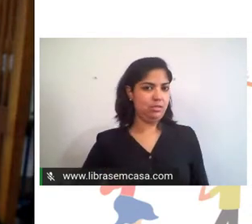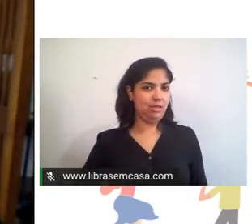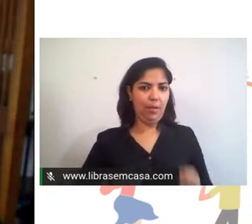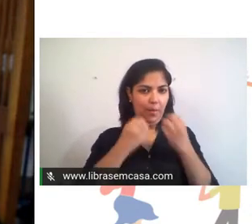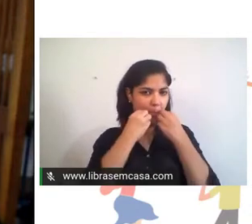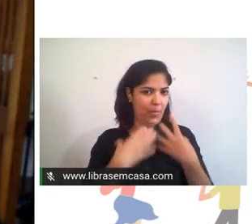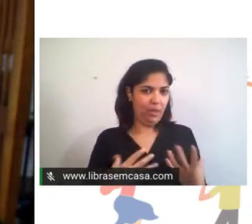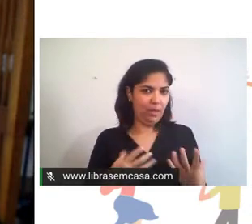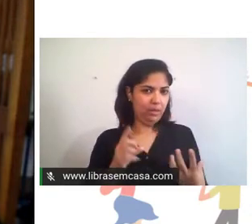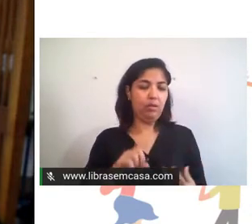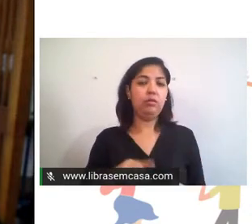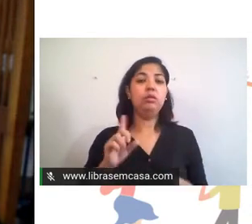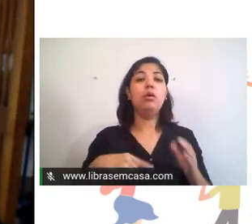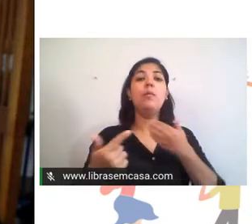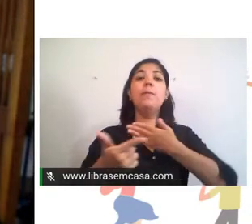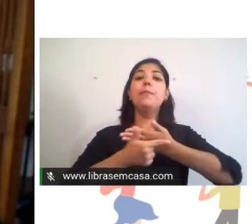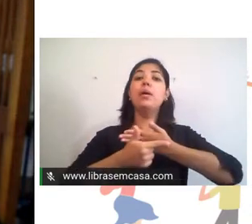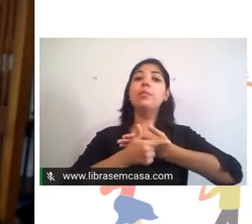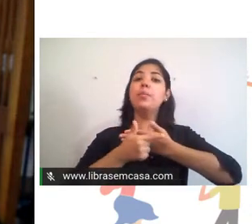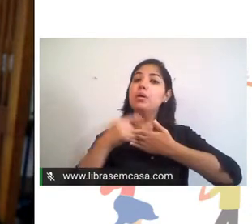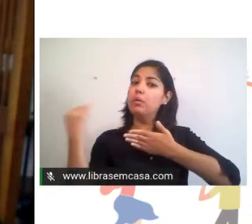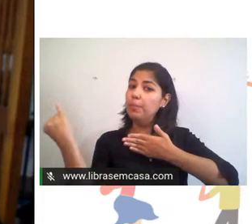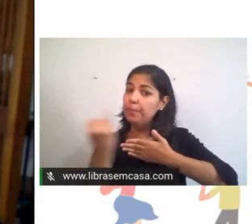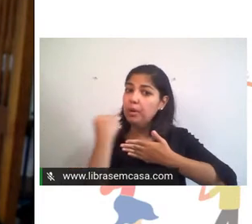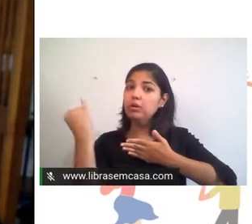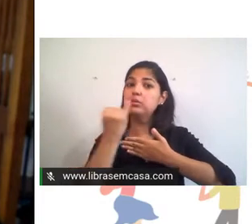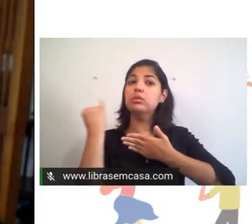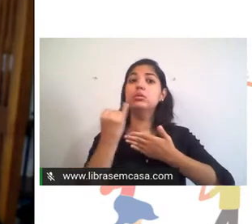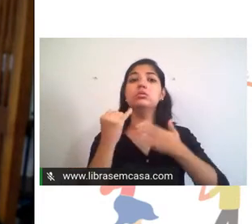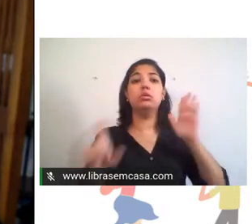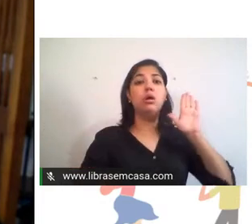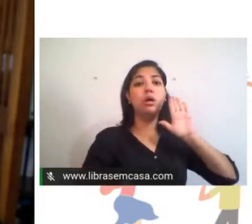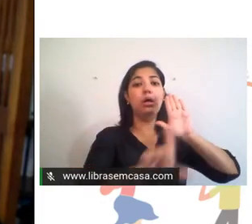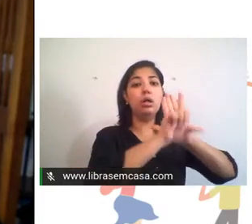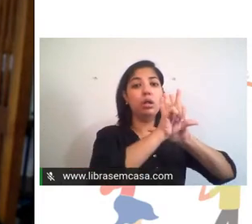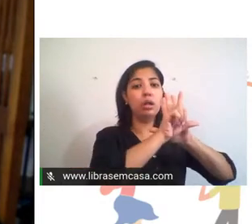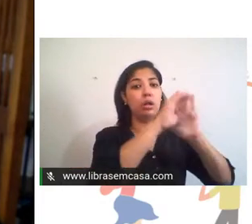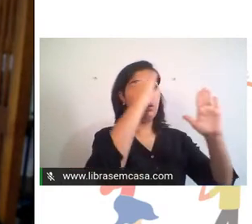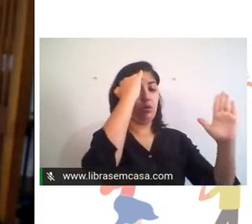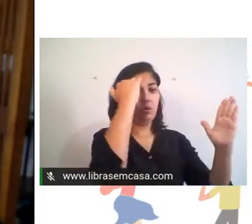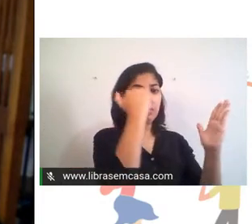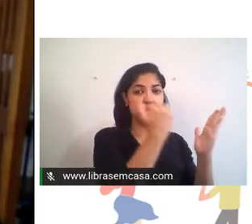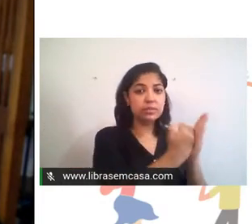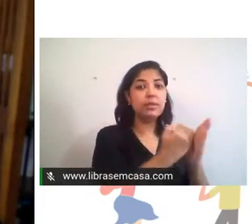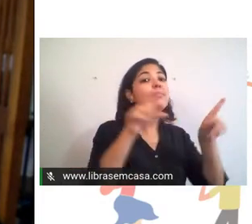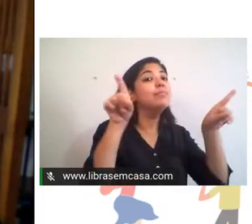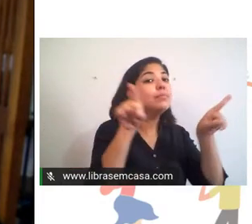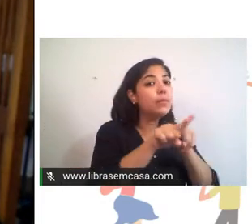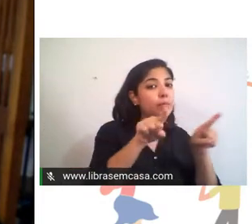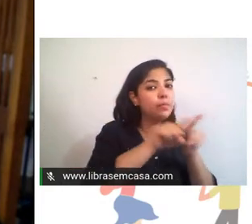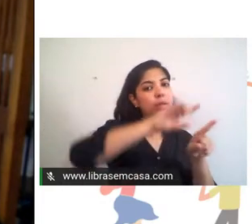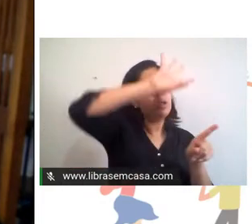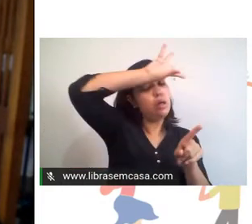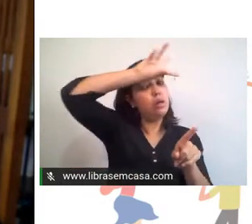muito importante de fazer valer a lei também na região amazônica associada com o